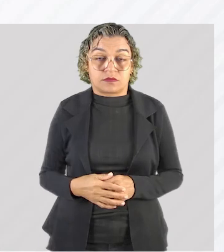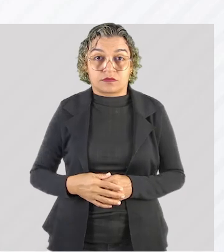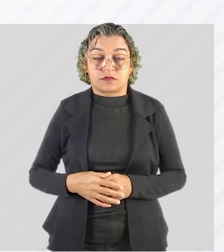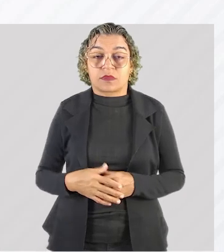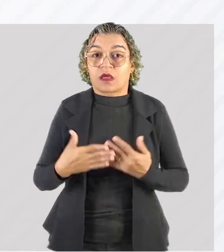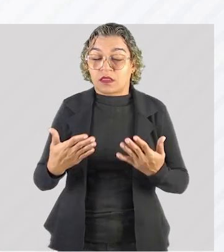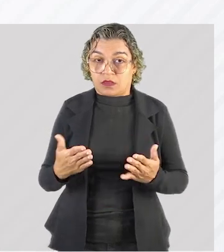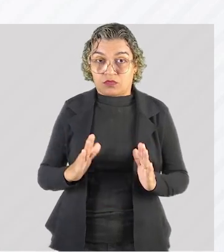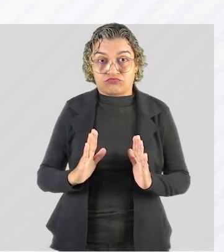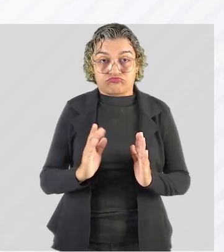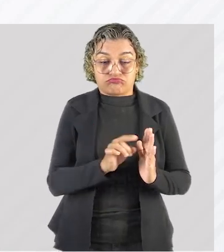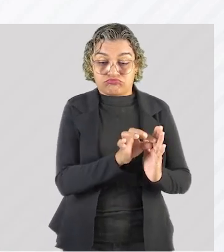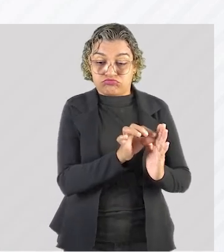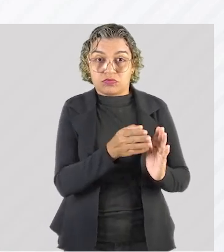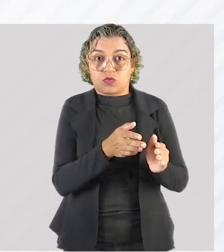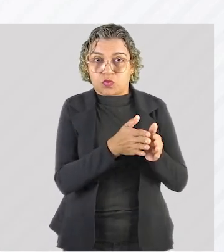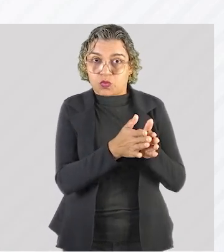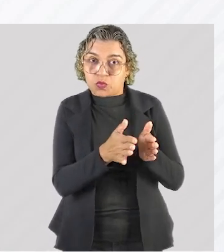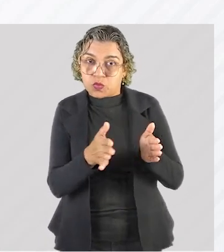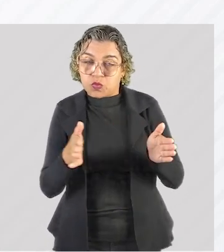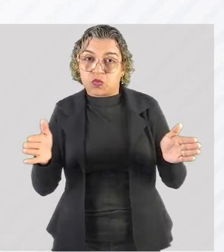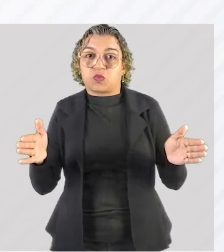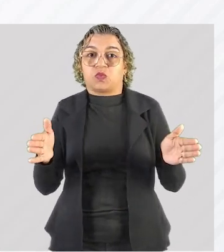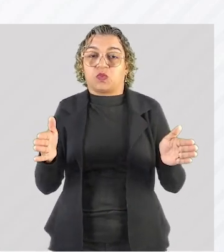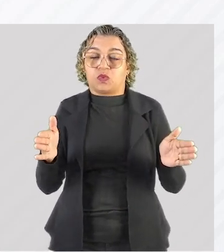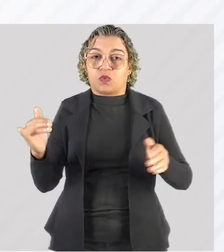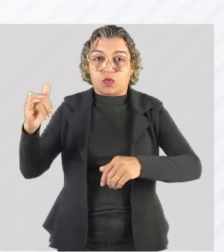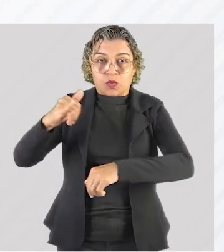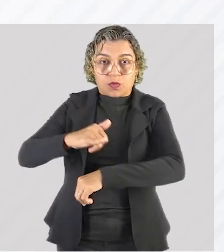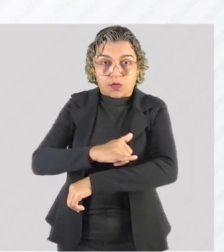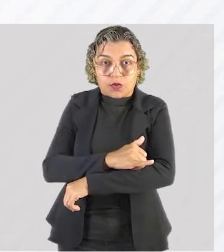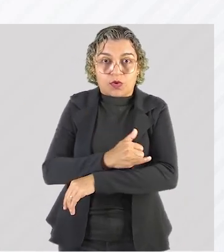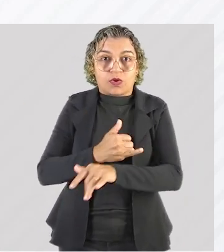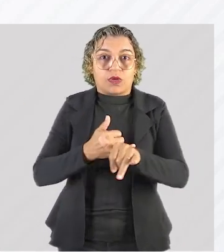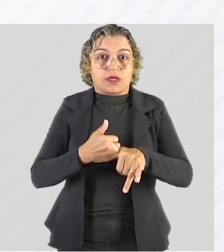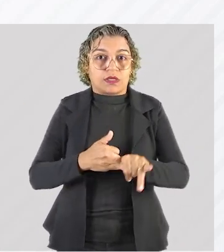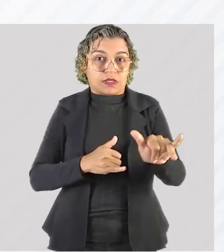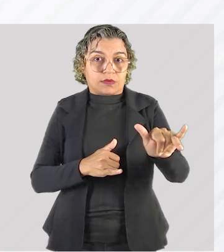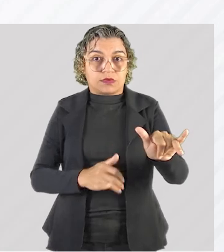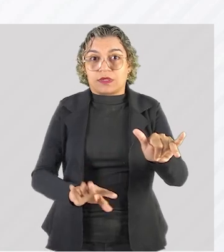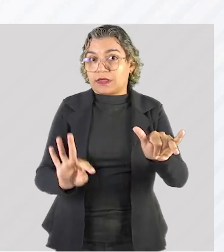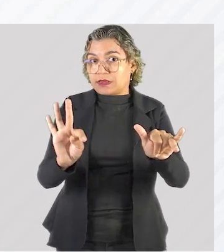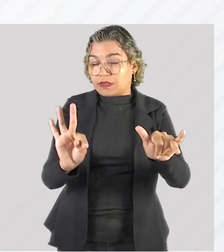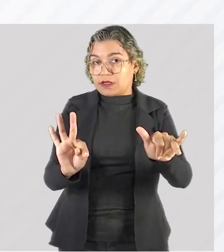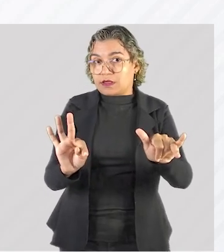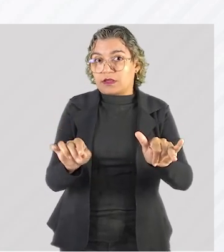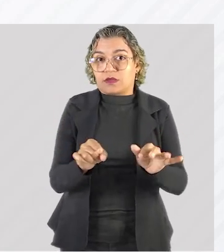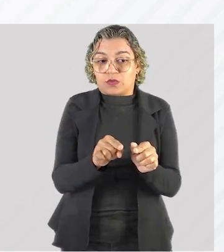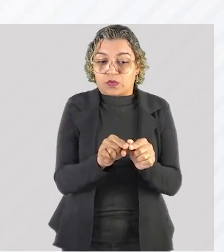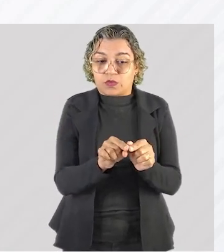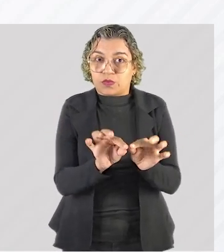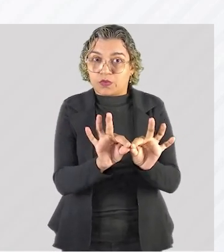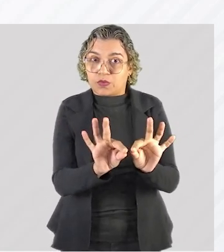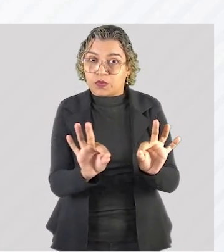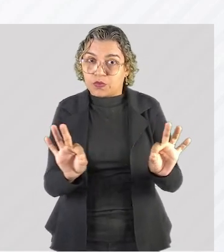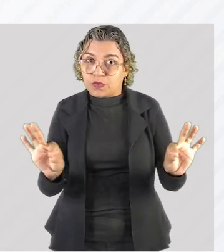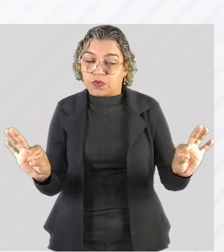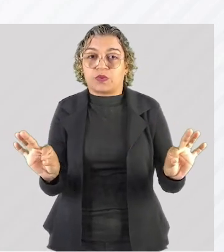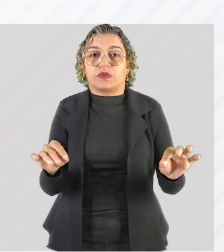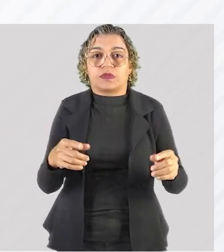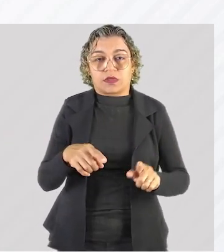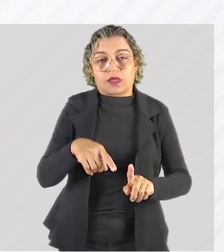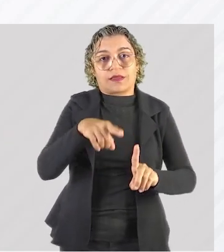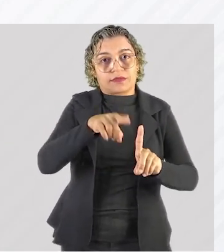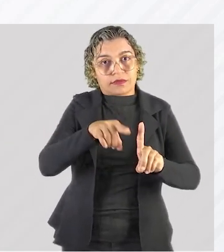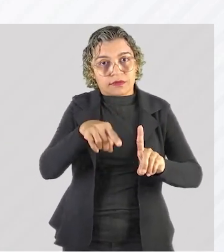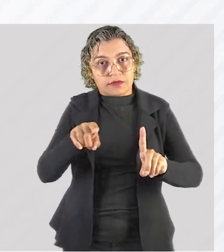Considere que durante o procedimento de pouso, a relação entre y e t é linear. De acordo com os dados